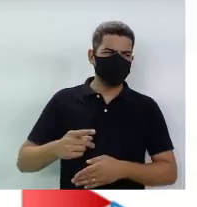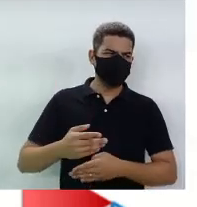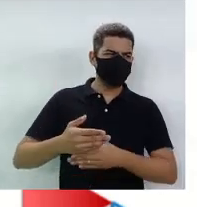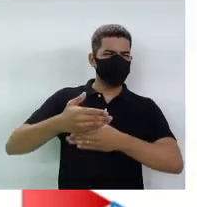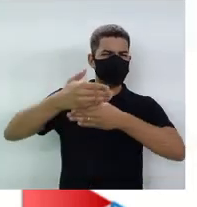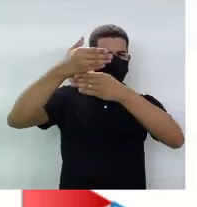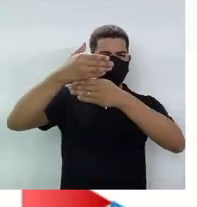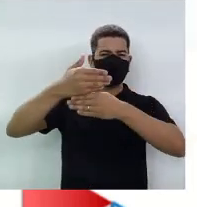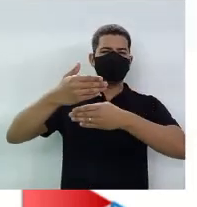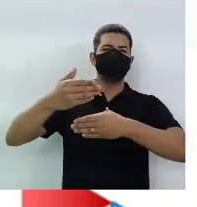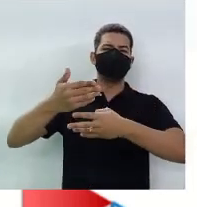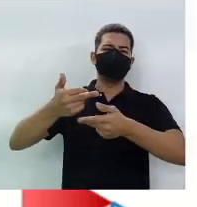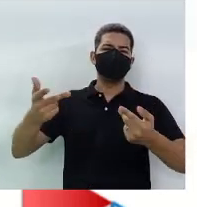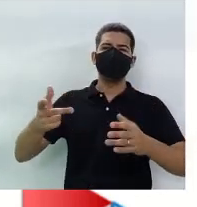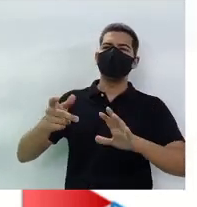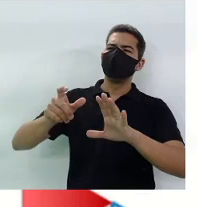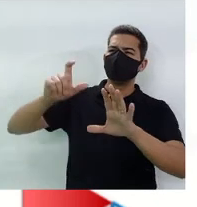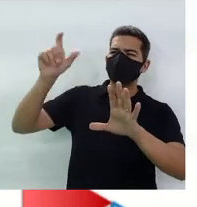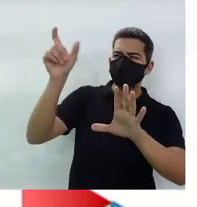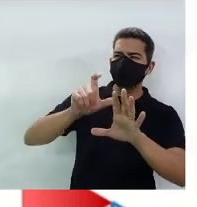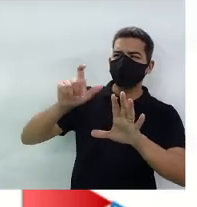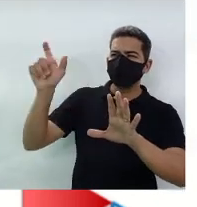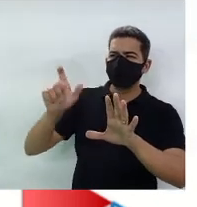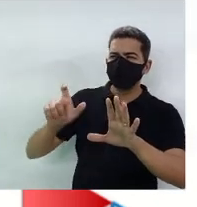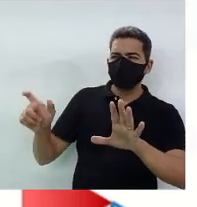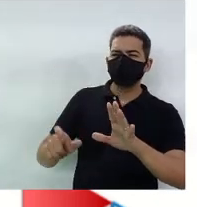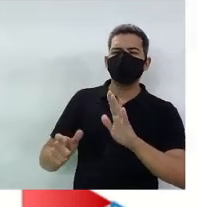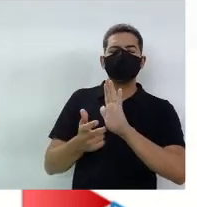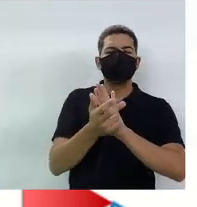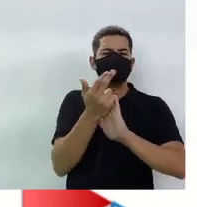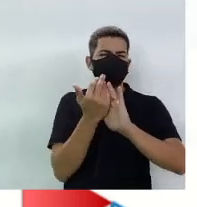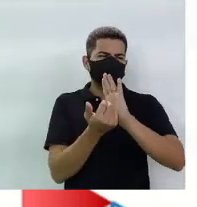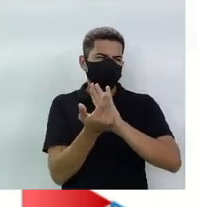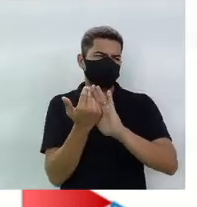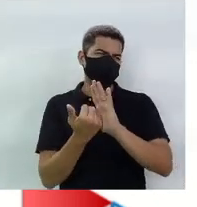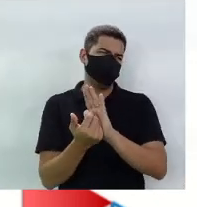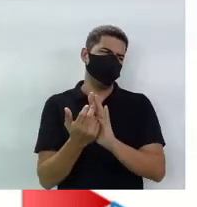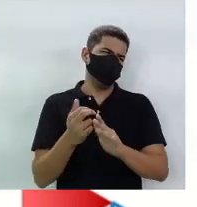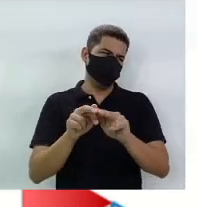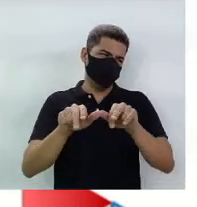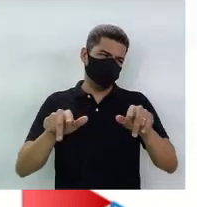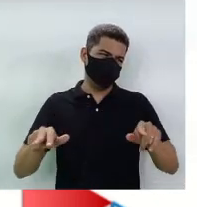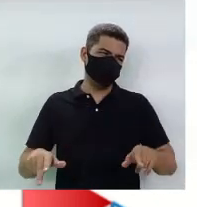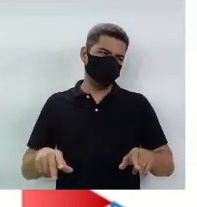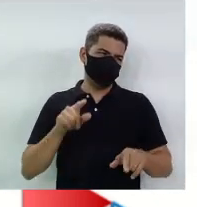muros. Qual a intencionalidade dela? Ela está falando justamente o quê? Veja que há